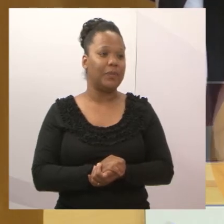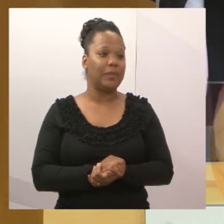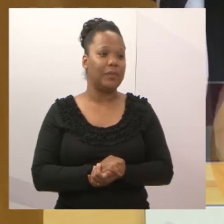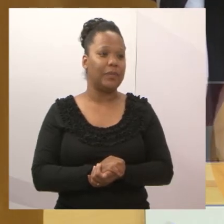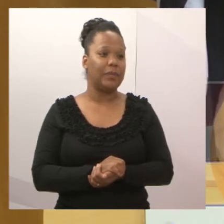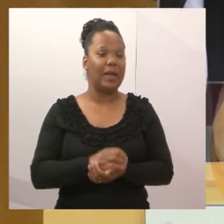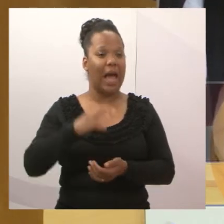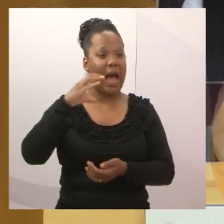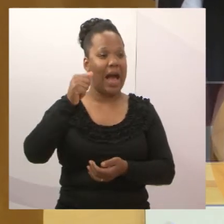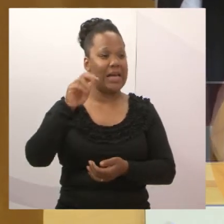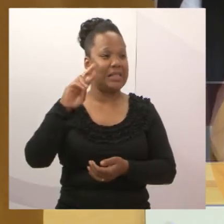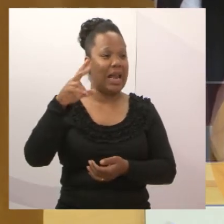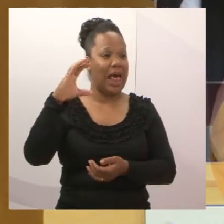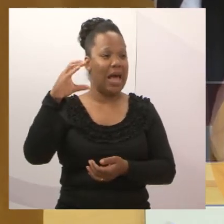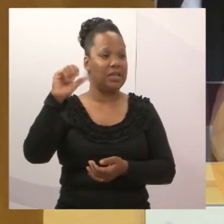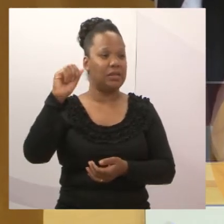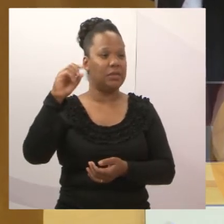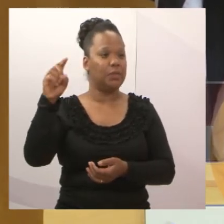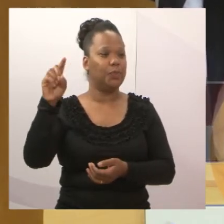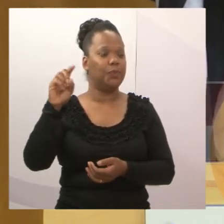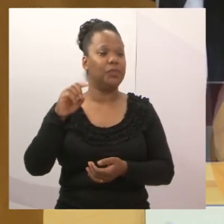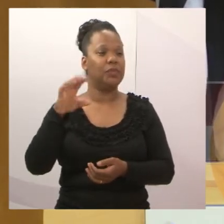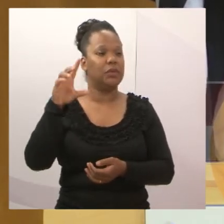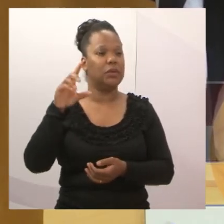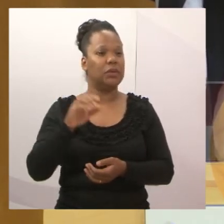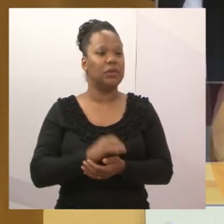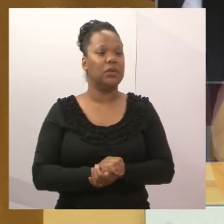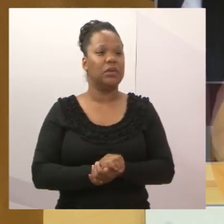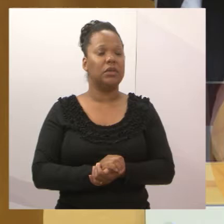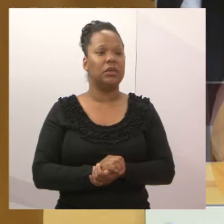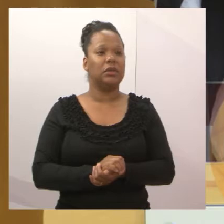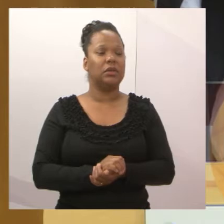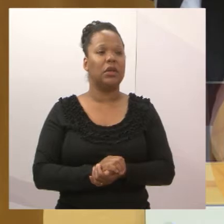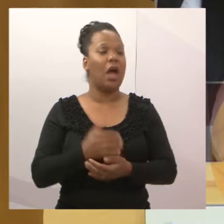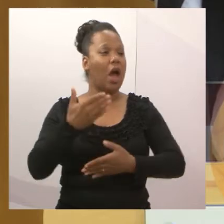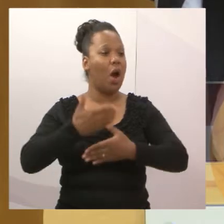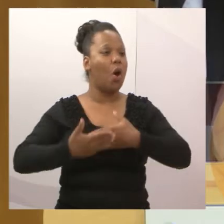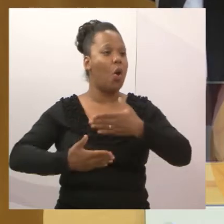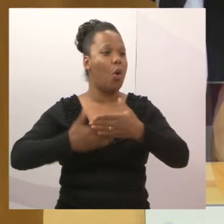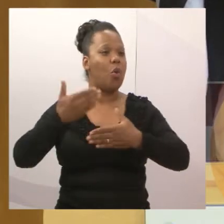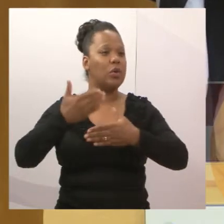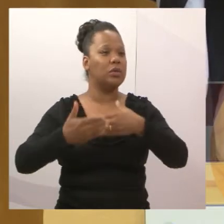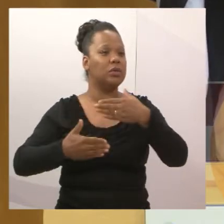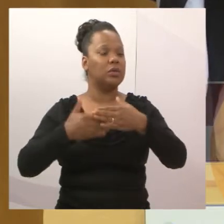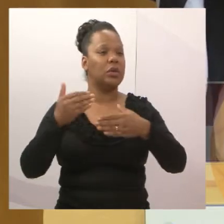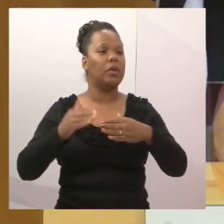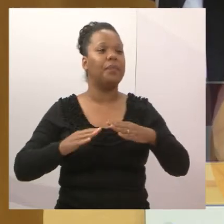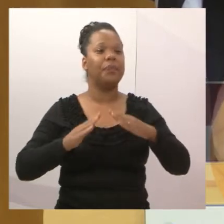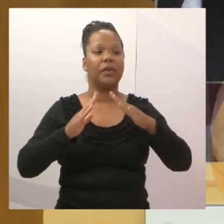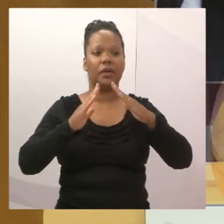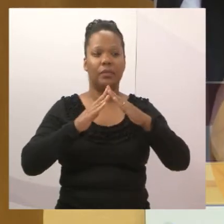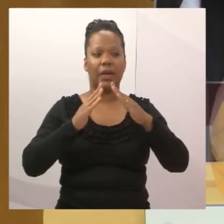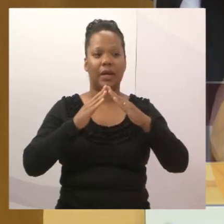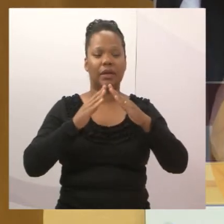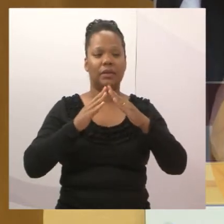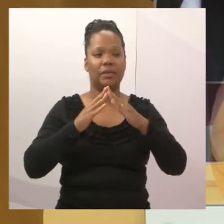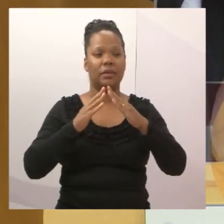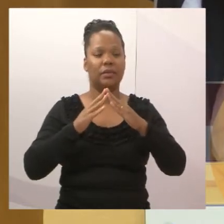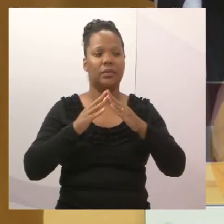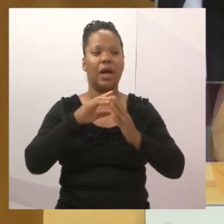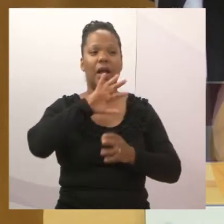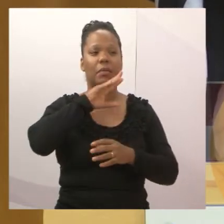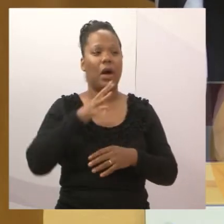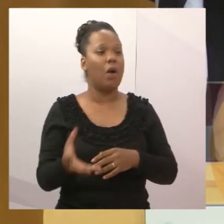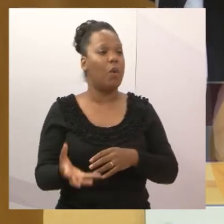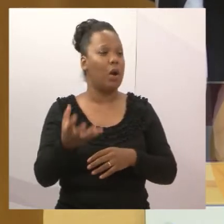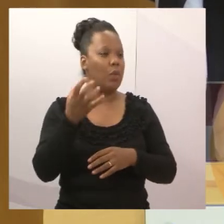essas castrações vão aumentar. E, para finalizar, o meu destaque vai para a construção do Centro de Acolhimento Animal. Está lá a